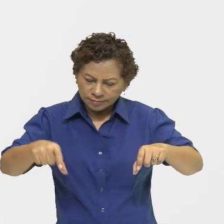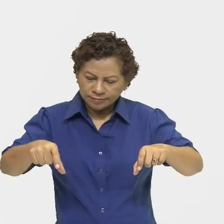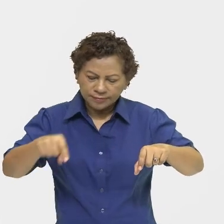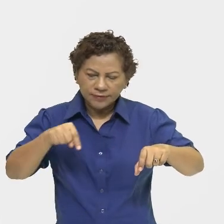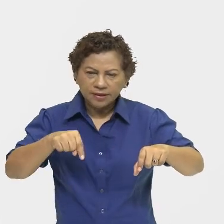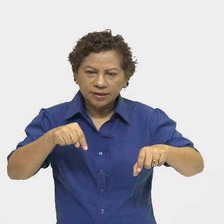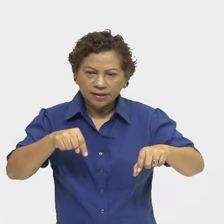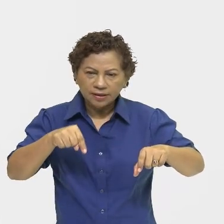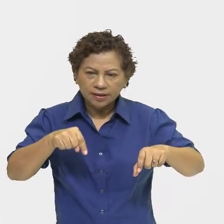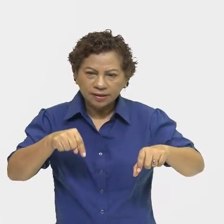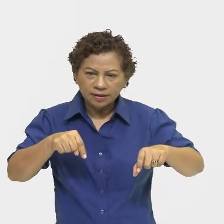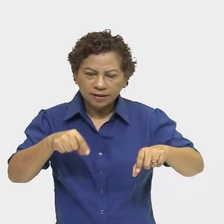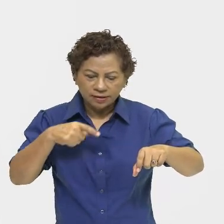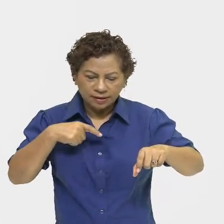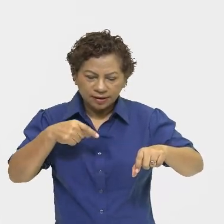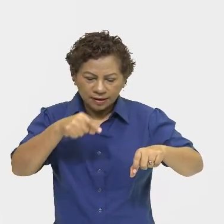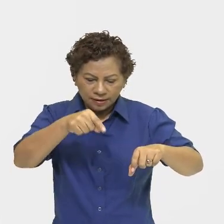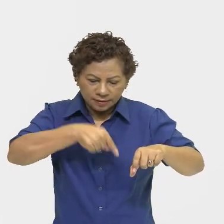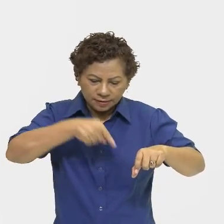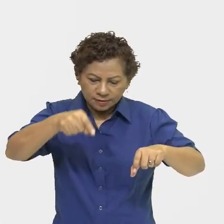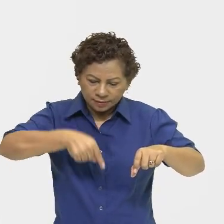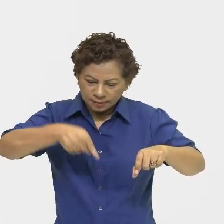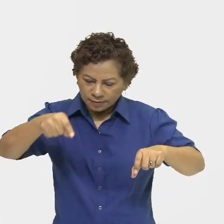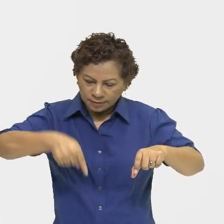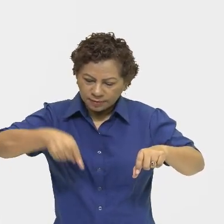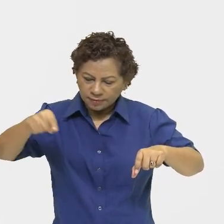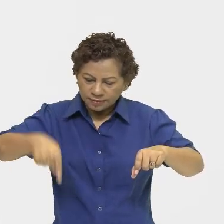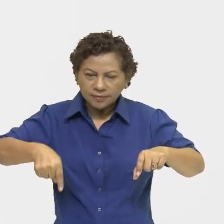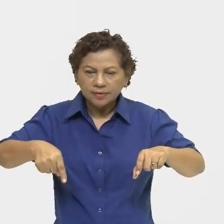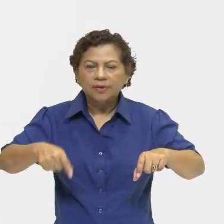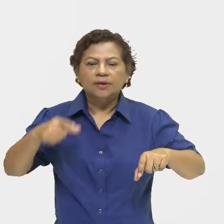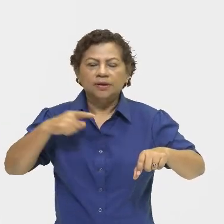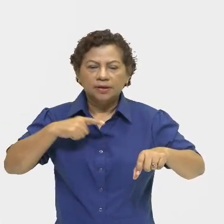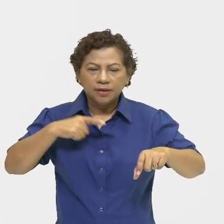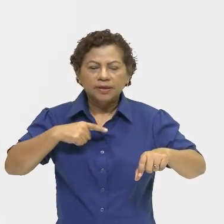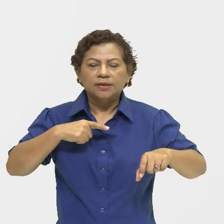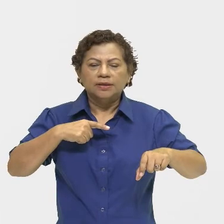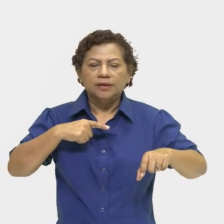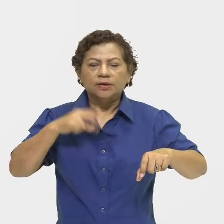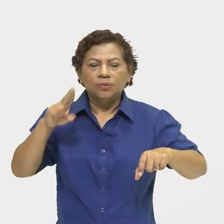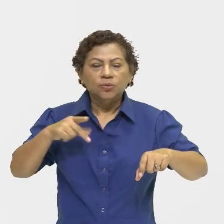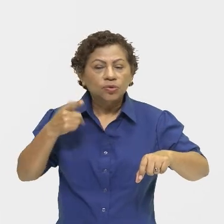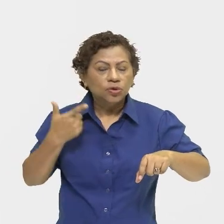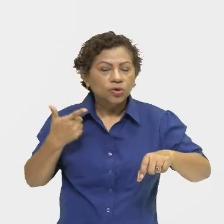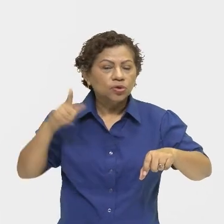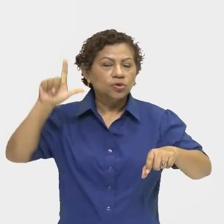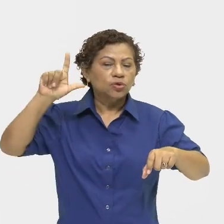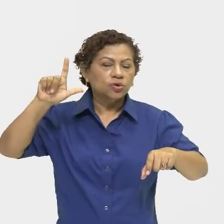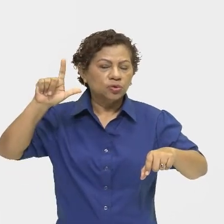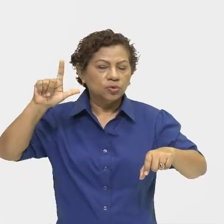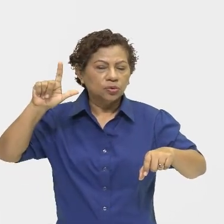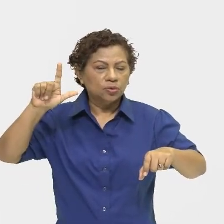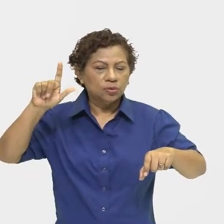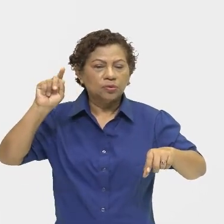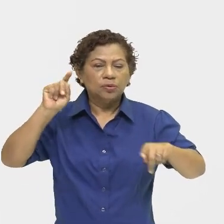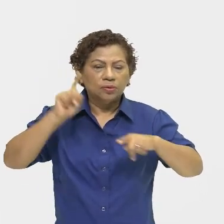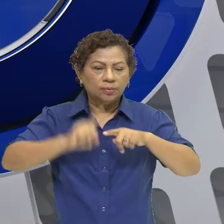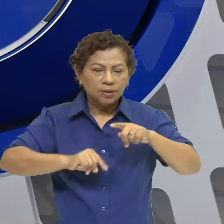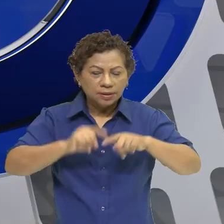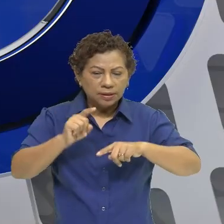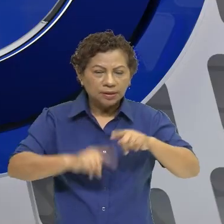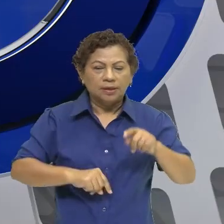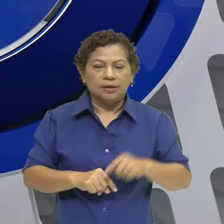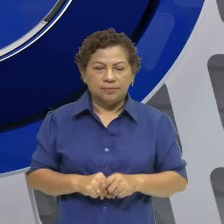friccionadas por uma vareta. O som é obtido através da raspagem de uma baqueta sobre as ranhuras transversais. A